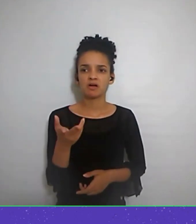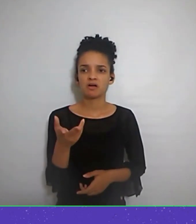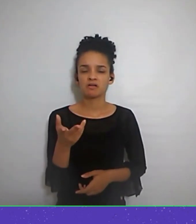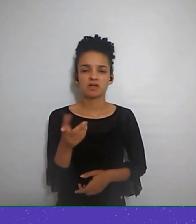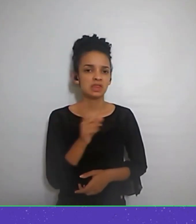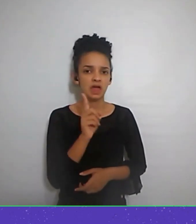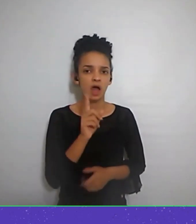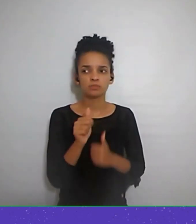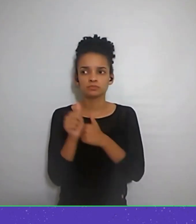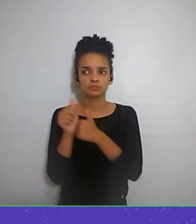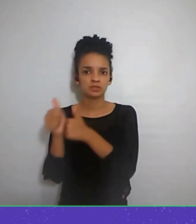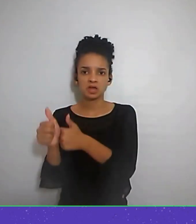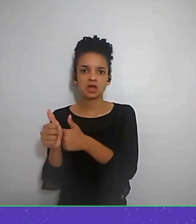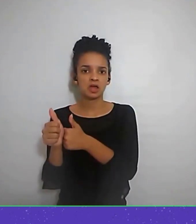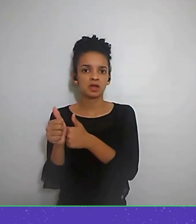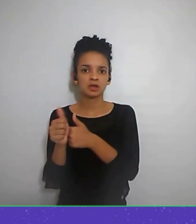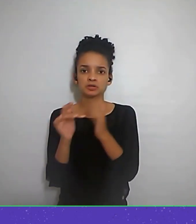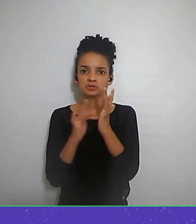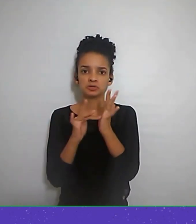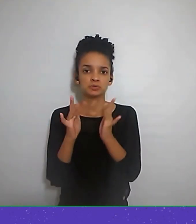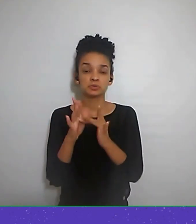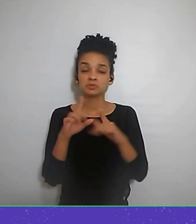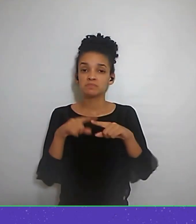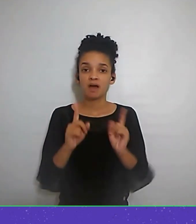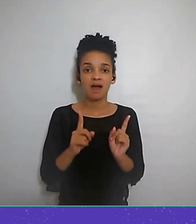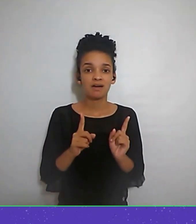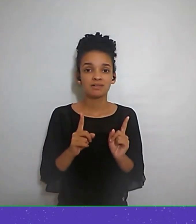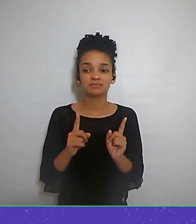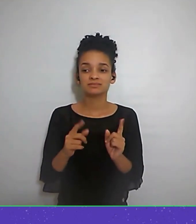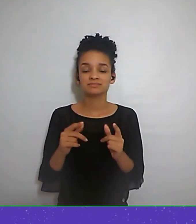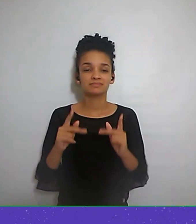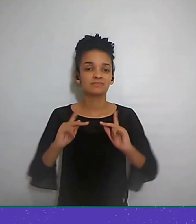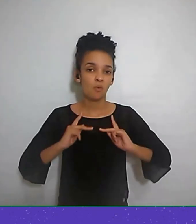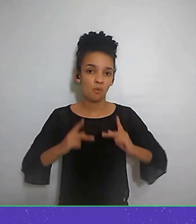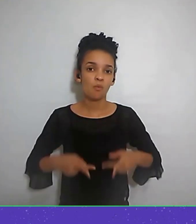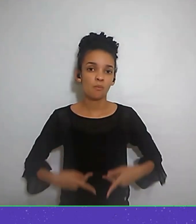os preceitos de homens. Mateus 15, versículo 9.